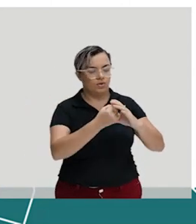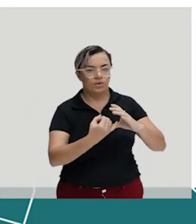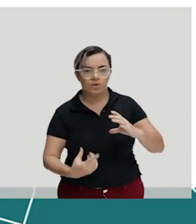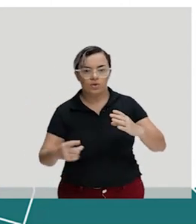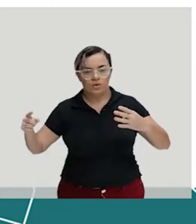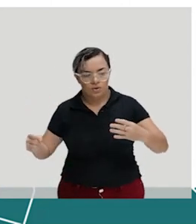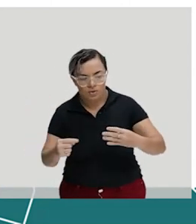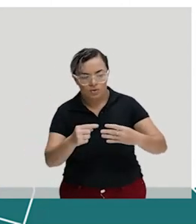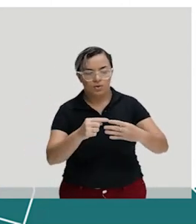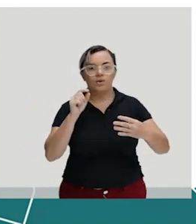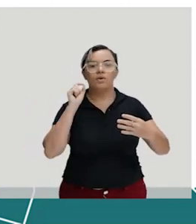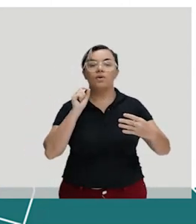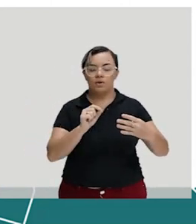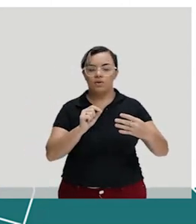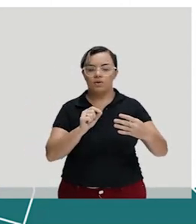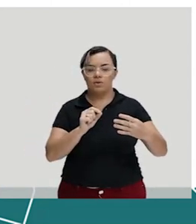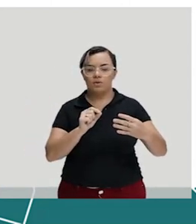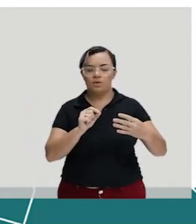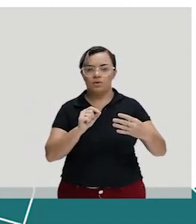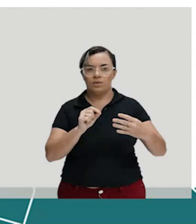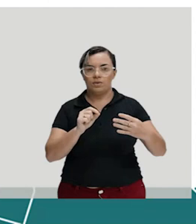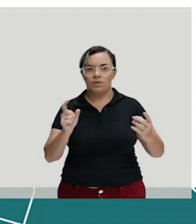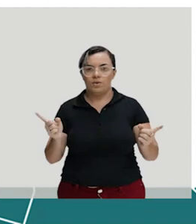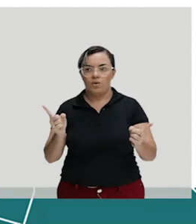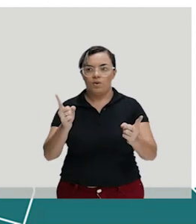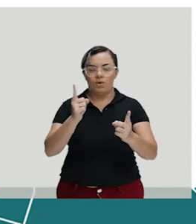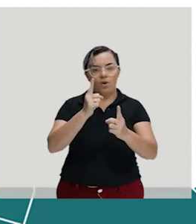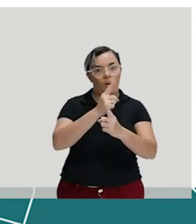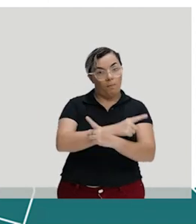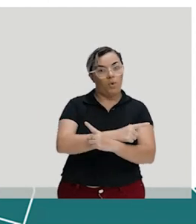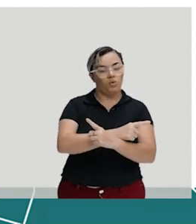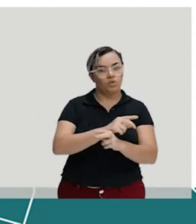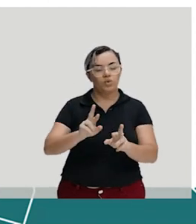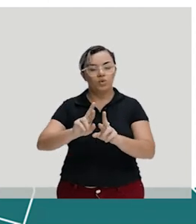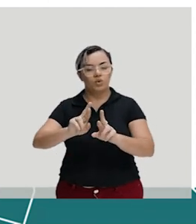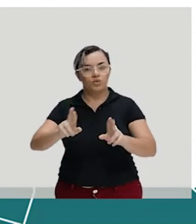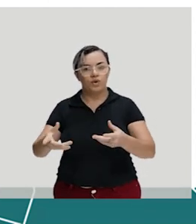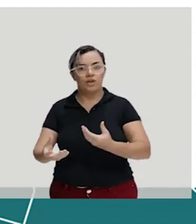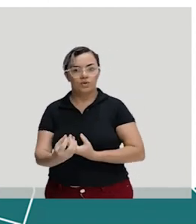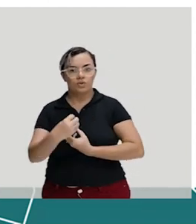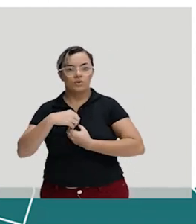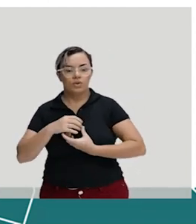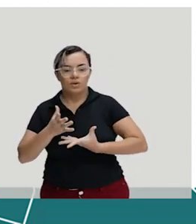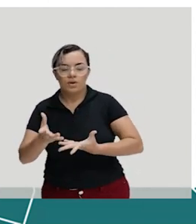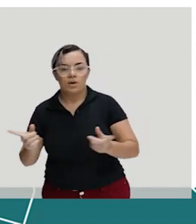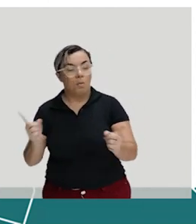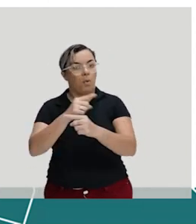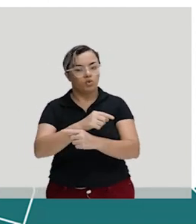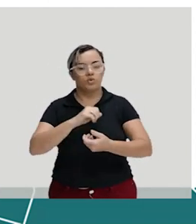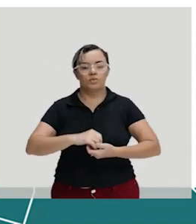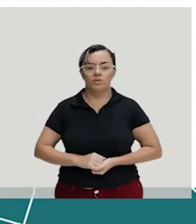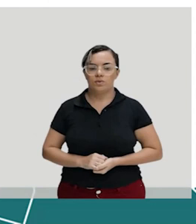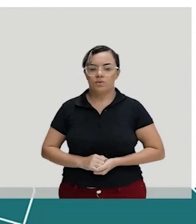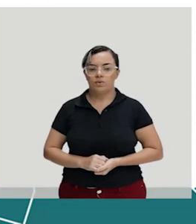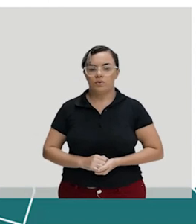simbolista é o antagonismo quer dizer totalmente diferente do parnasianismo as obras